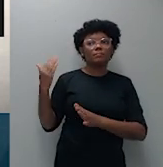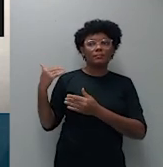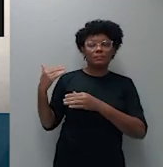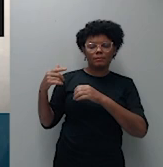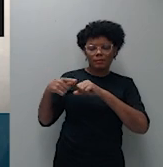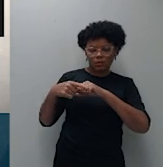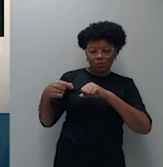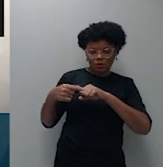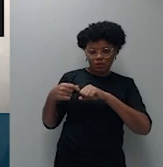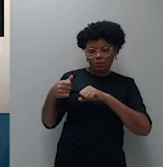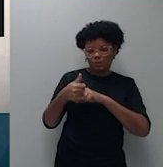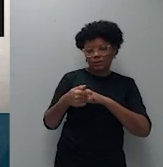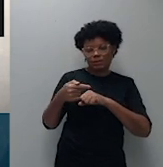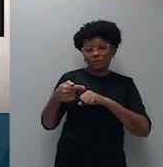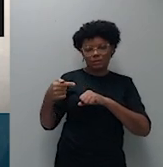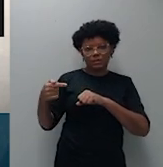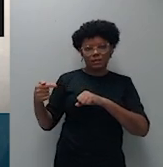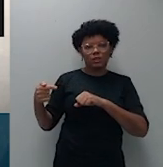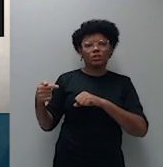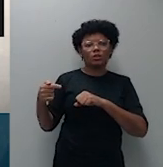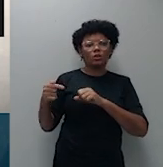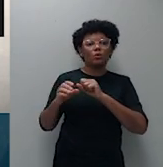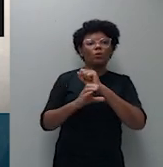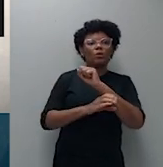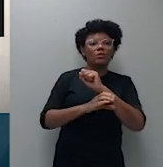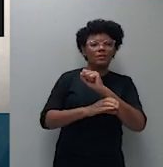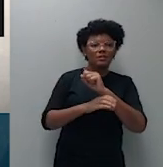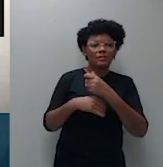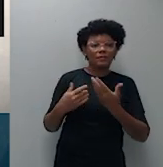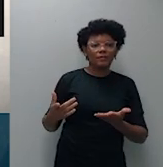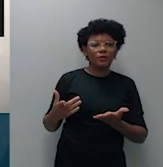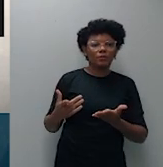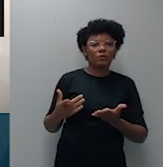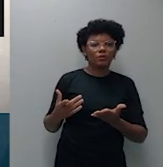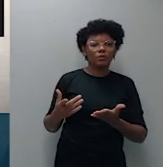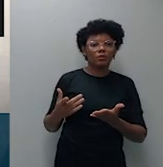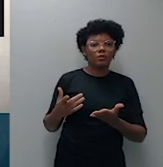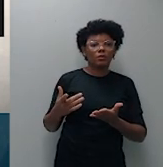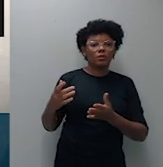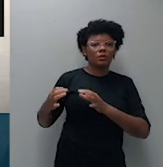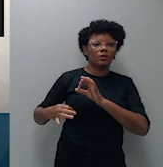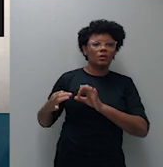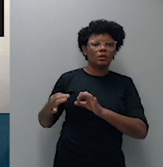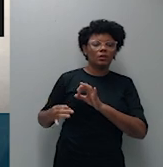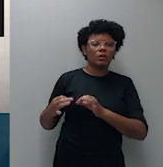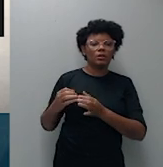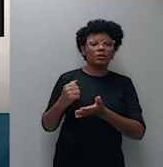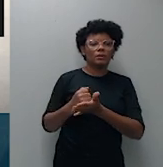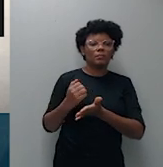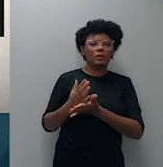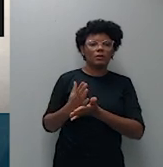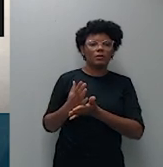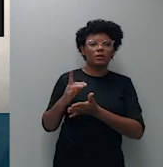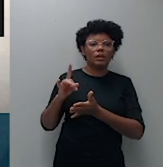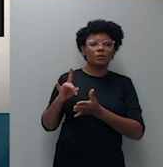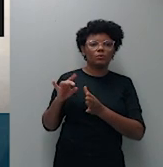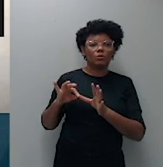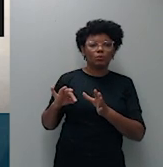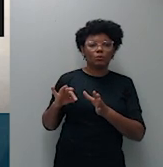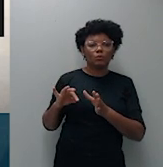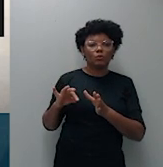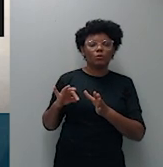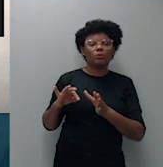estabelecido no artigo 167 do código de 16 contado a partir do trânsito em julgado da partilha feita no